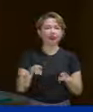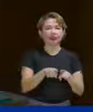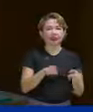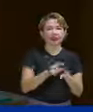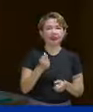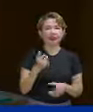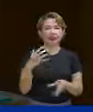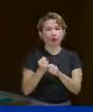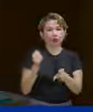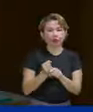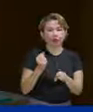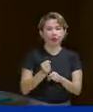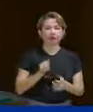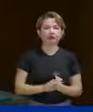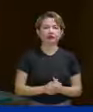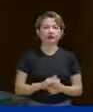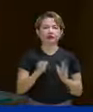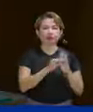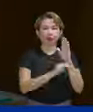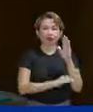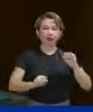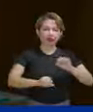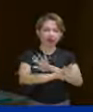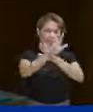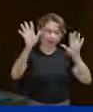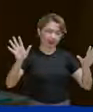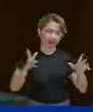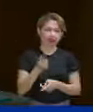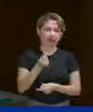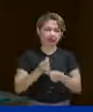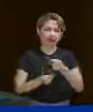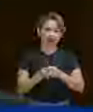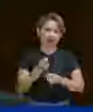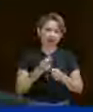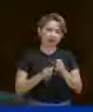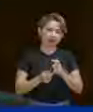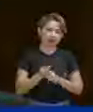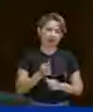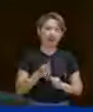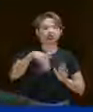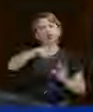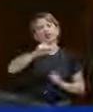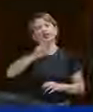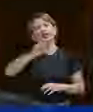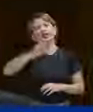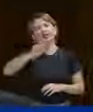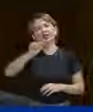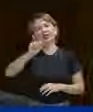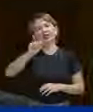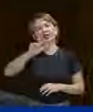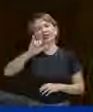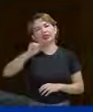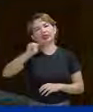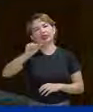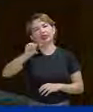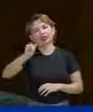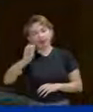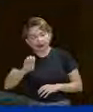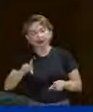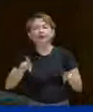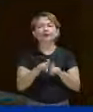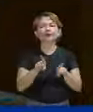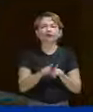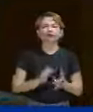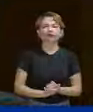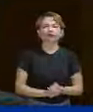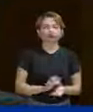contábeis sobre os princípios da transparência, economicidade e moralidade. Embora os honorários contratuais não